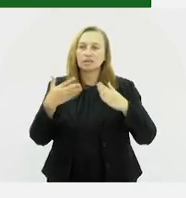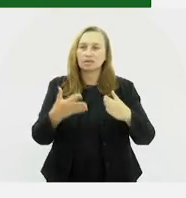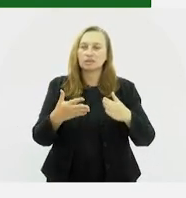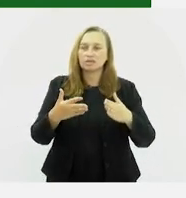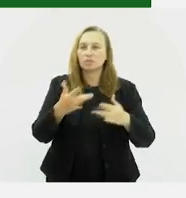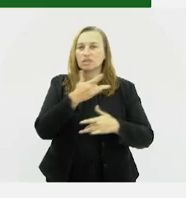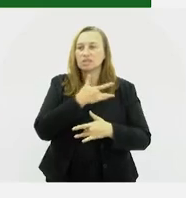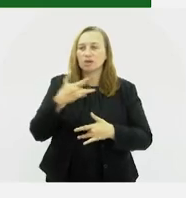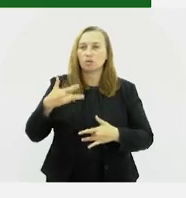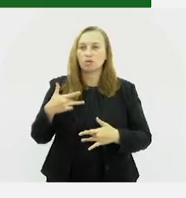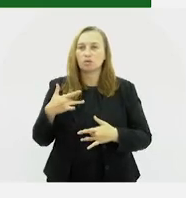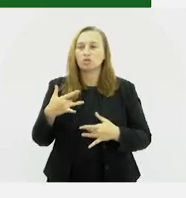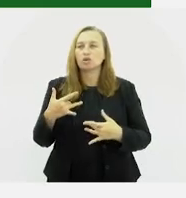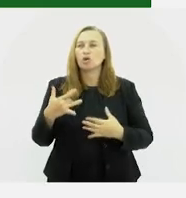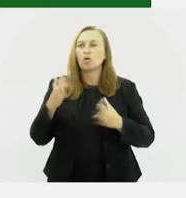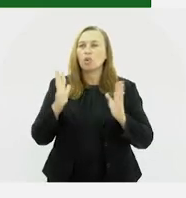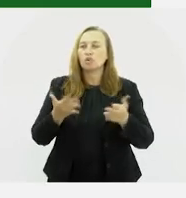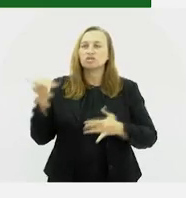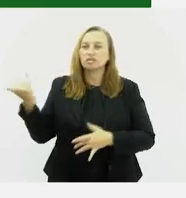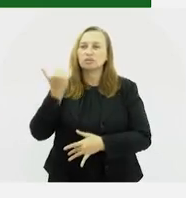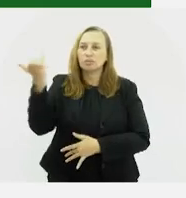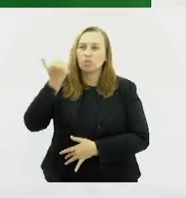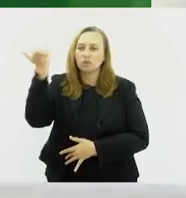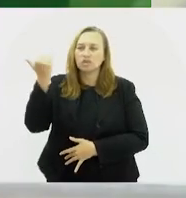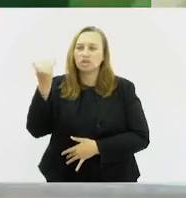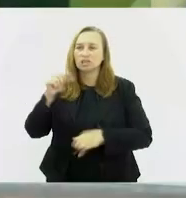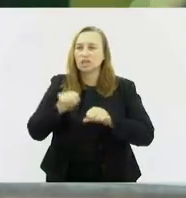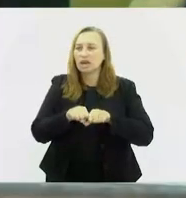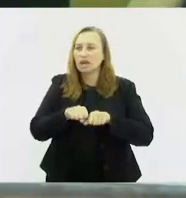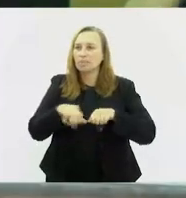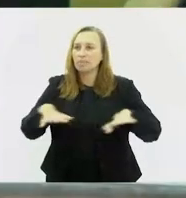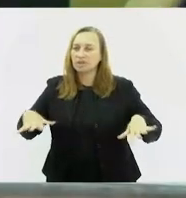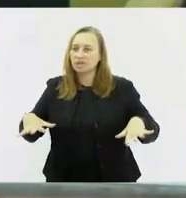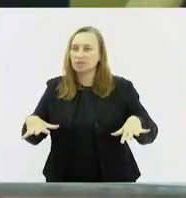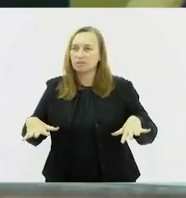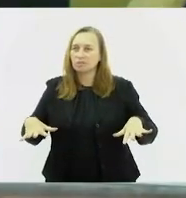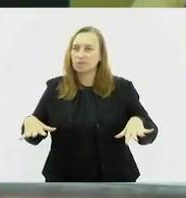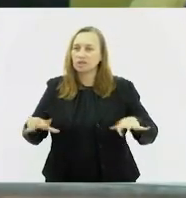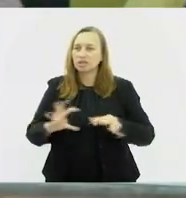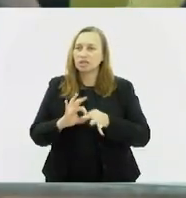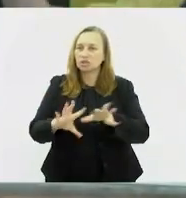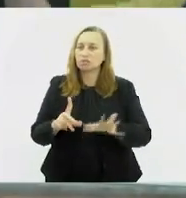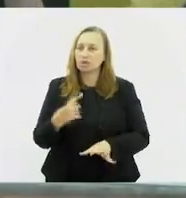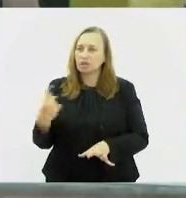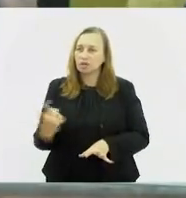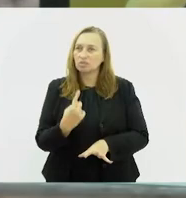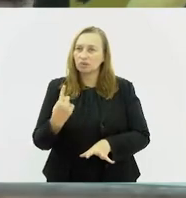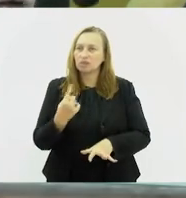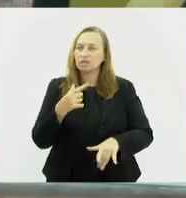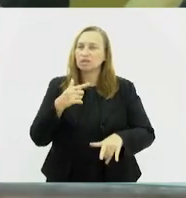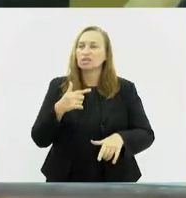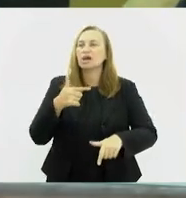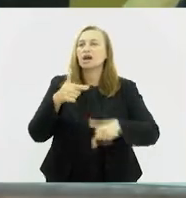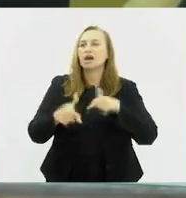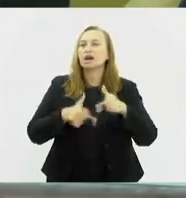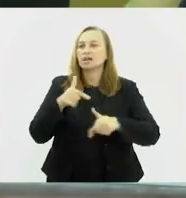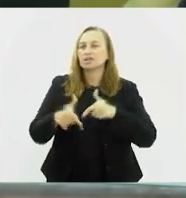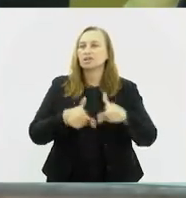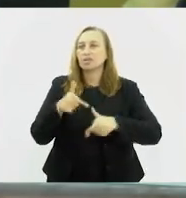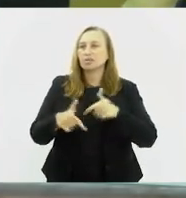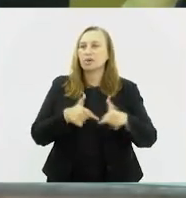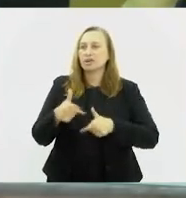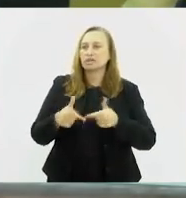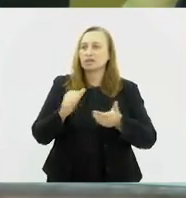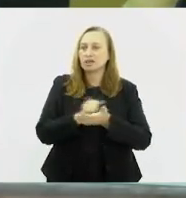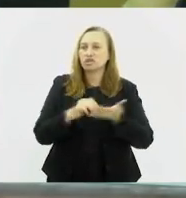saúde. Hoje é tão importante, a pandemia nos trouxe isso, é tão importante o trabalho da atividade física, que quando